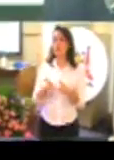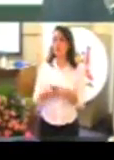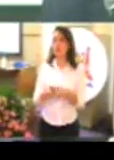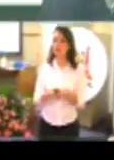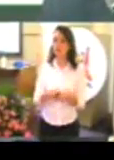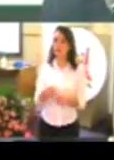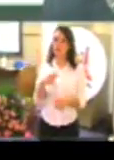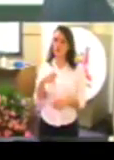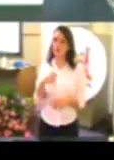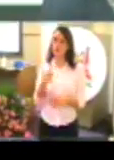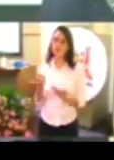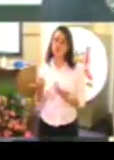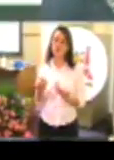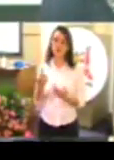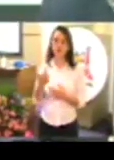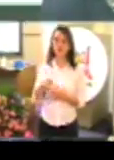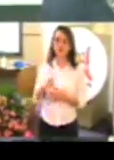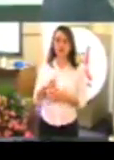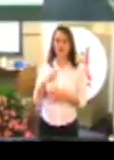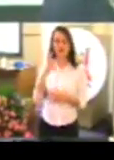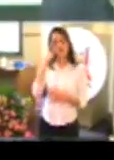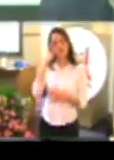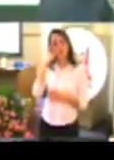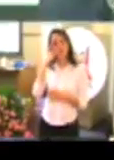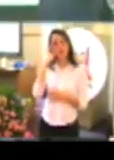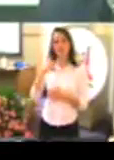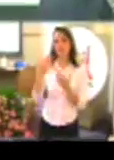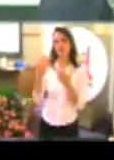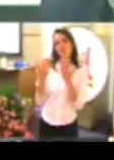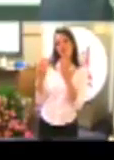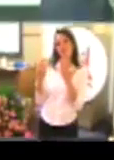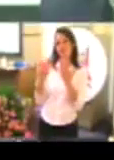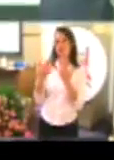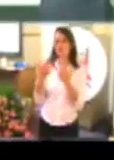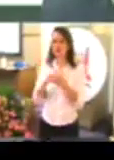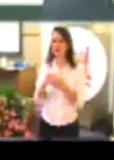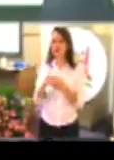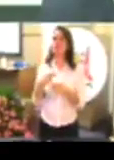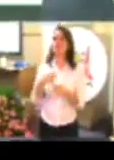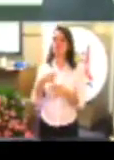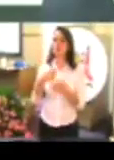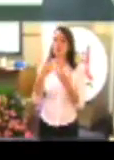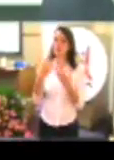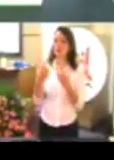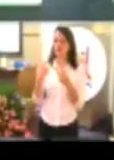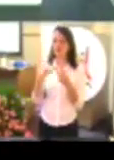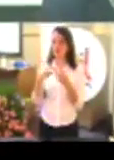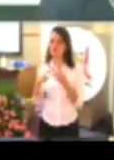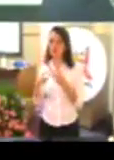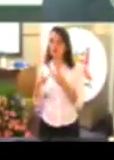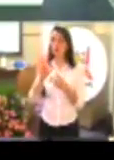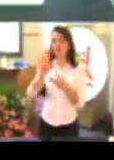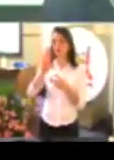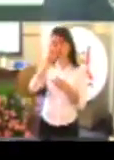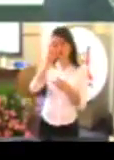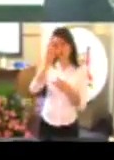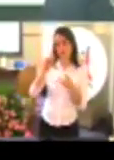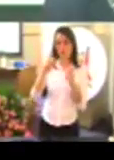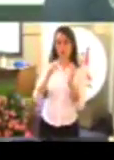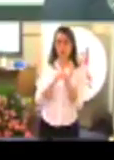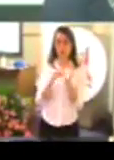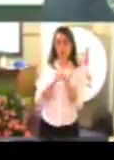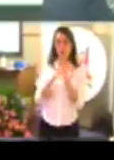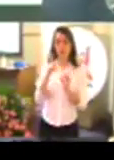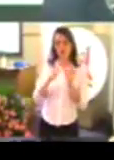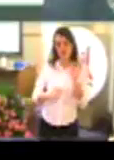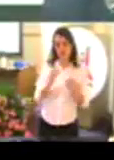poderes, não tenham a menor dúvida, com todos os respeitos aos outros dois. Mas é o poder